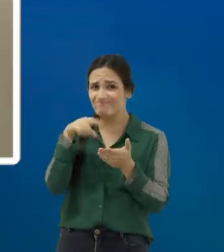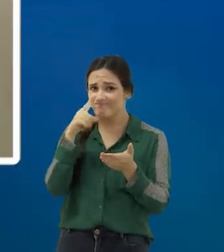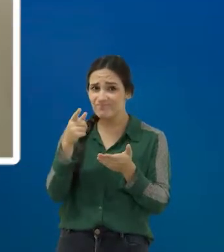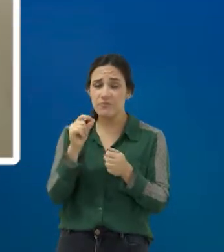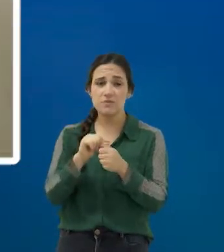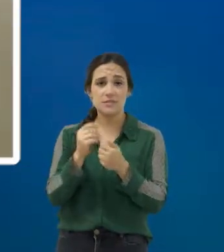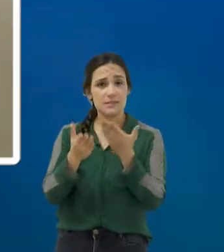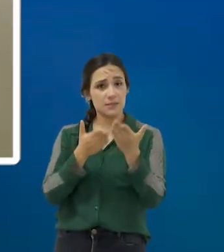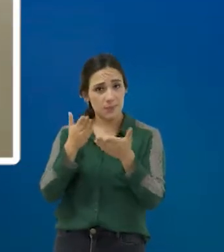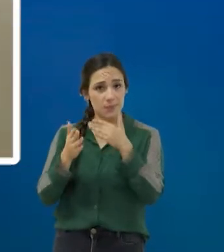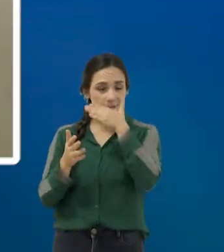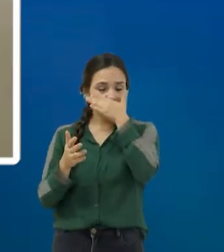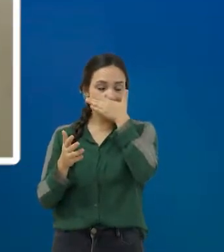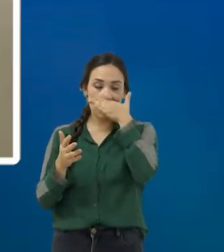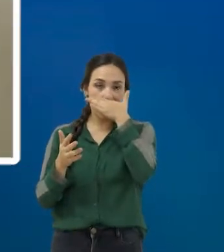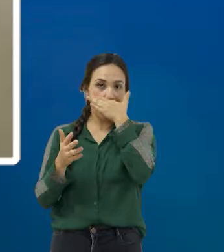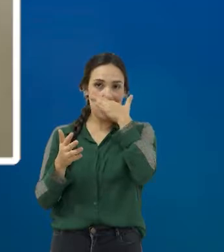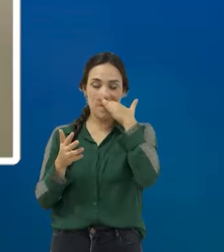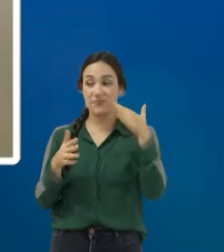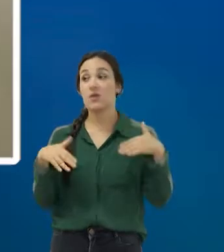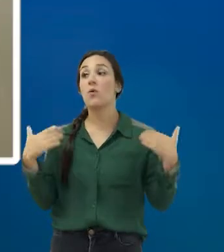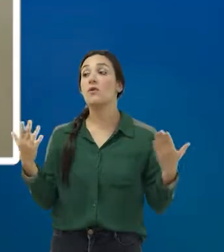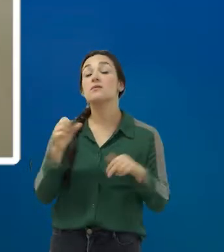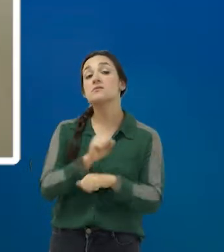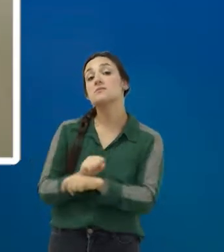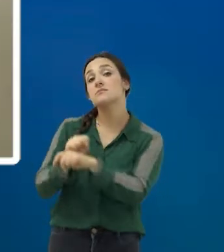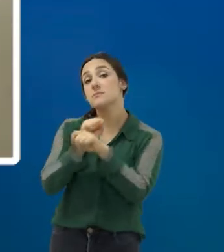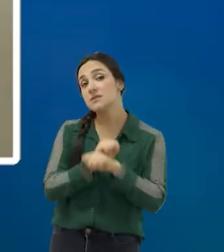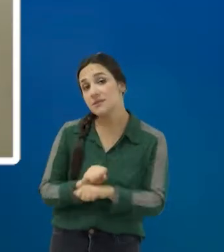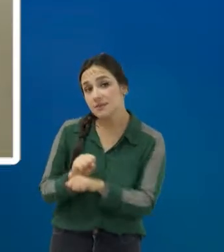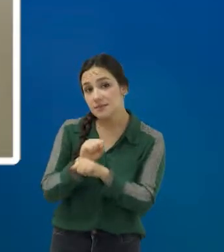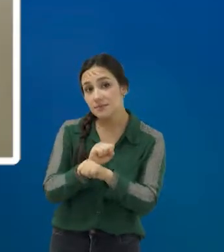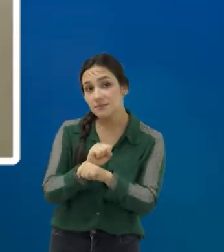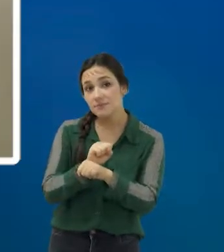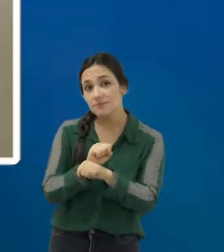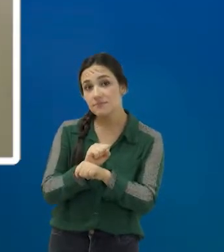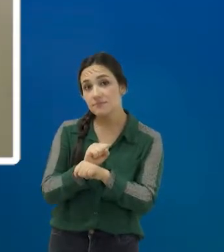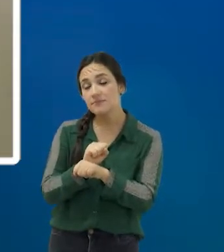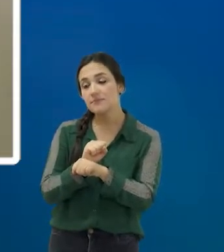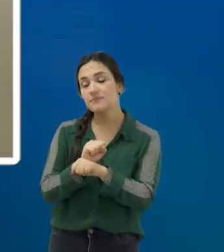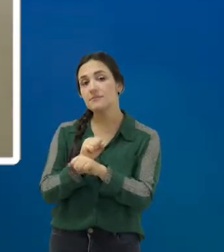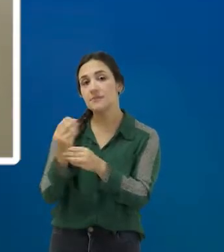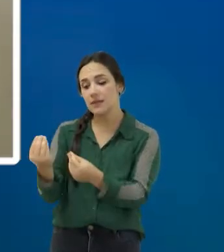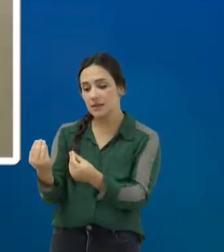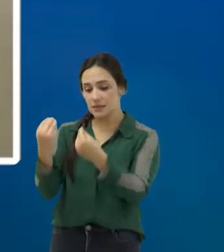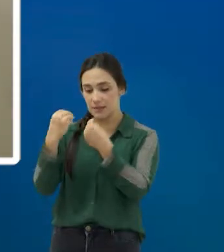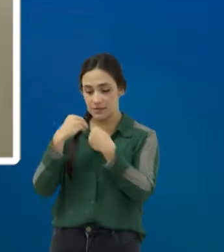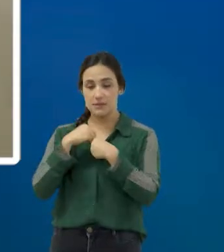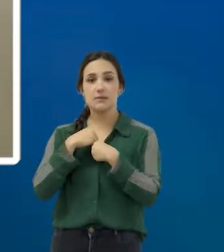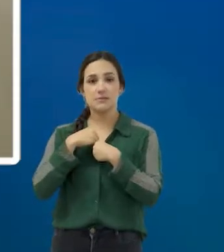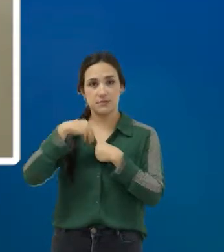nesse tratamento, a única esperança deles é a